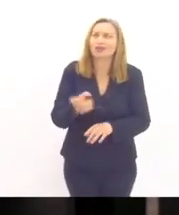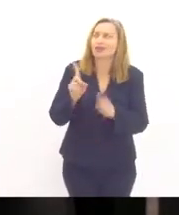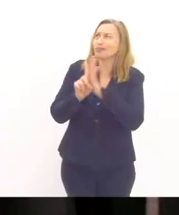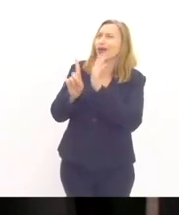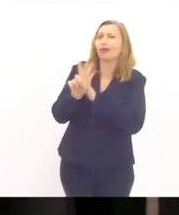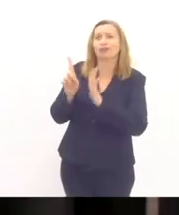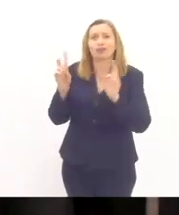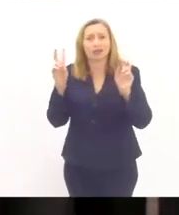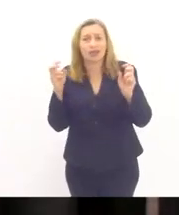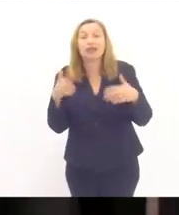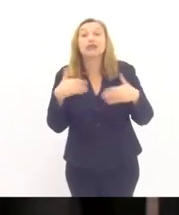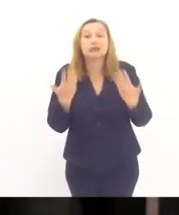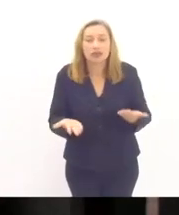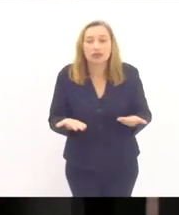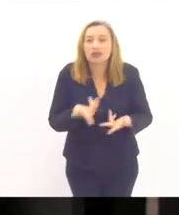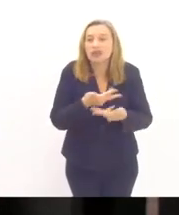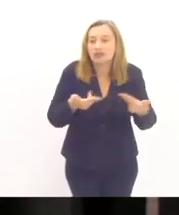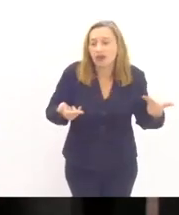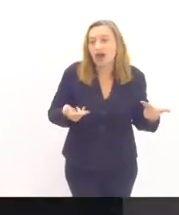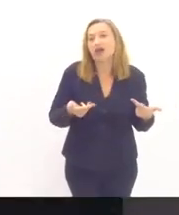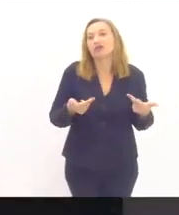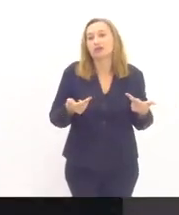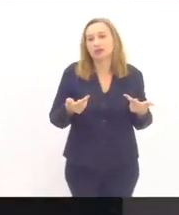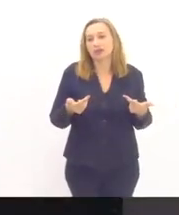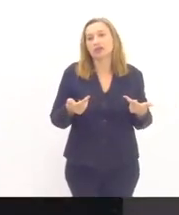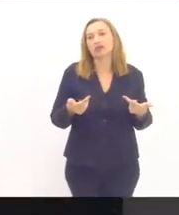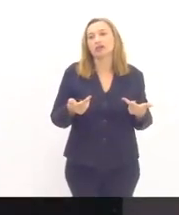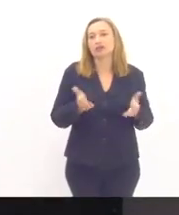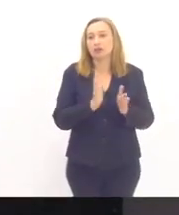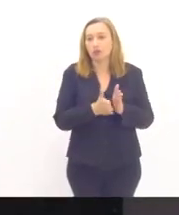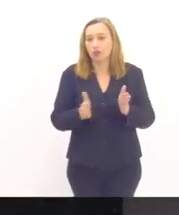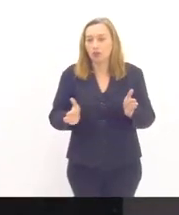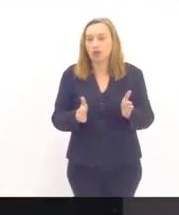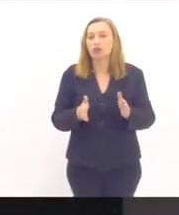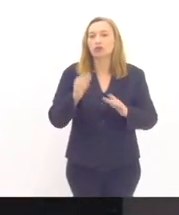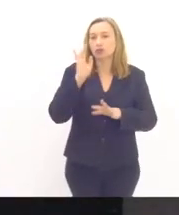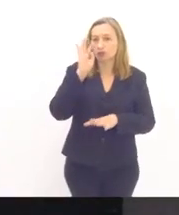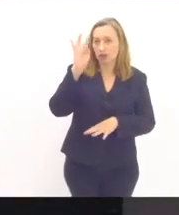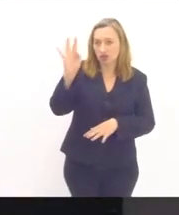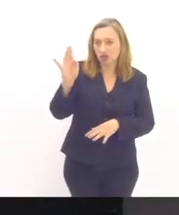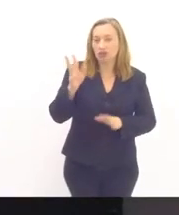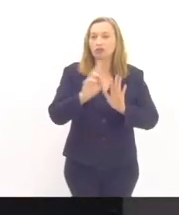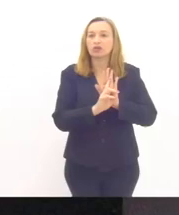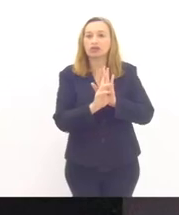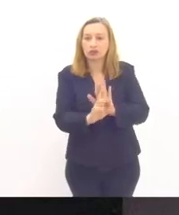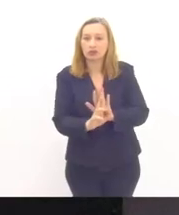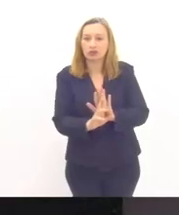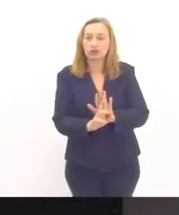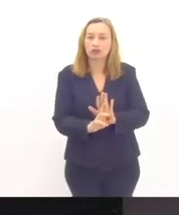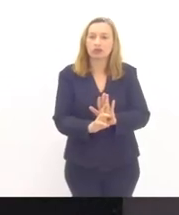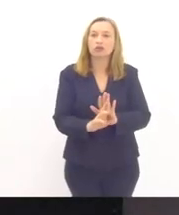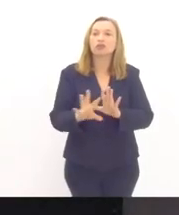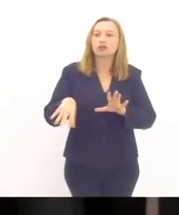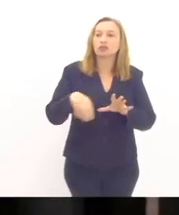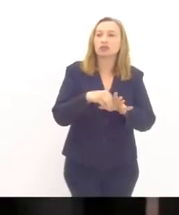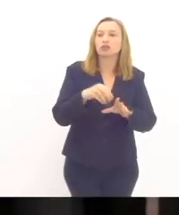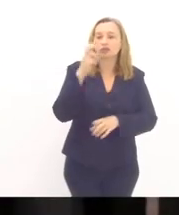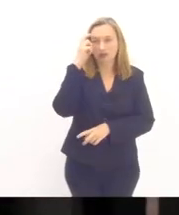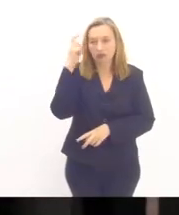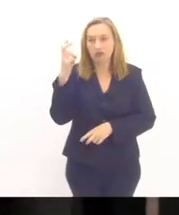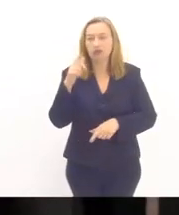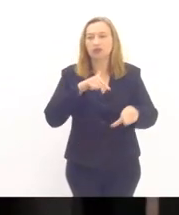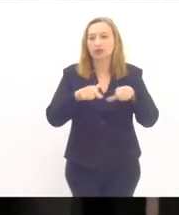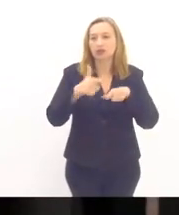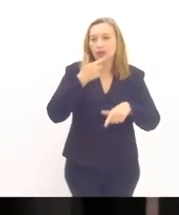sobre isso. Então, tem muitos atravessamentos da ordem do imaginário, da representação, que estão na cultura, e trabalhar a língua